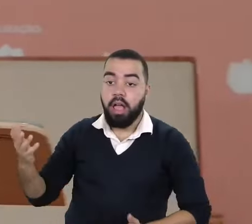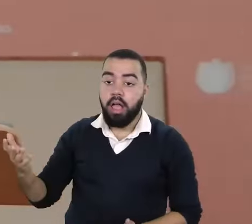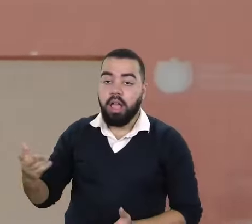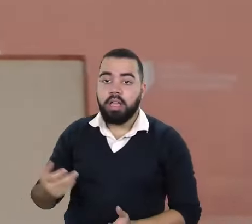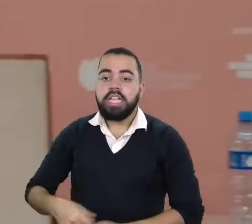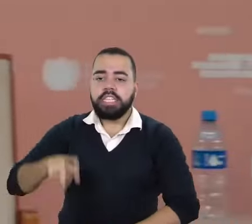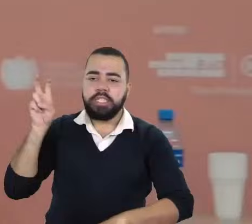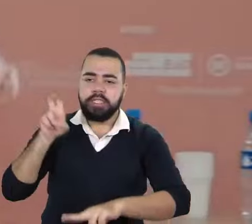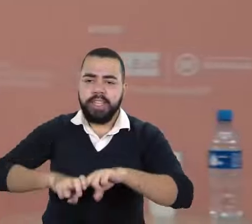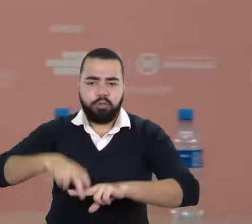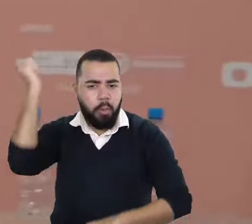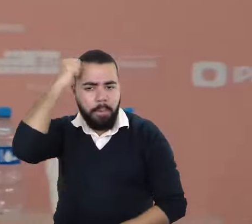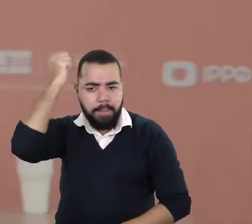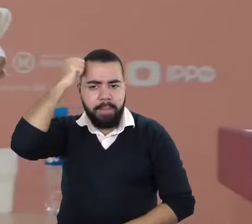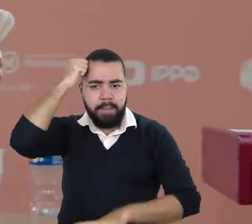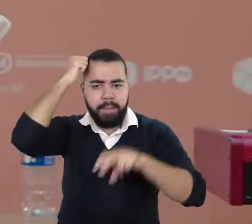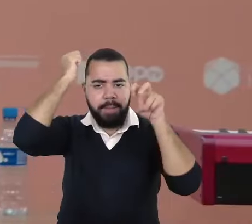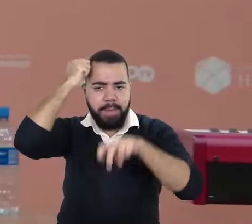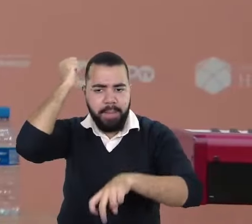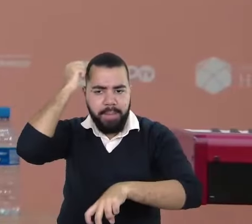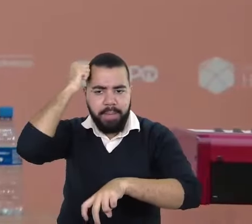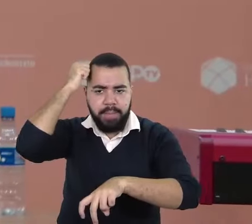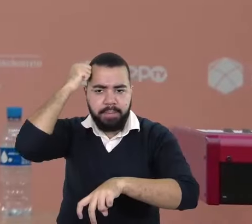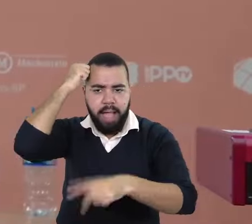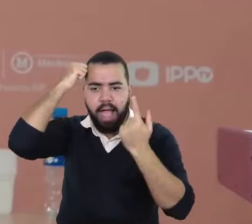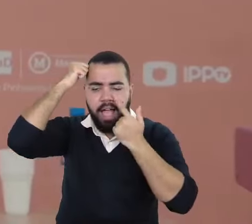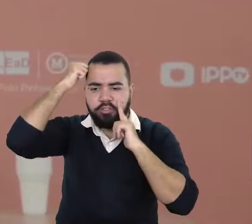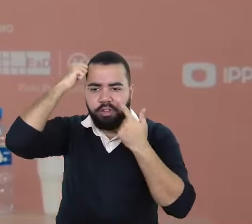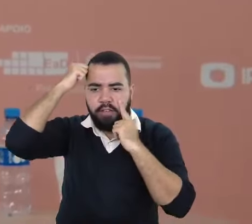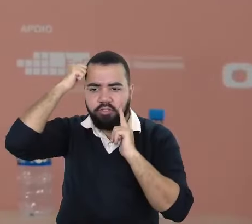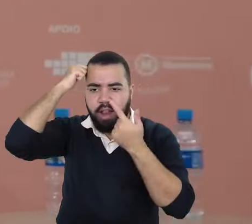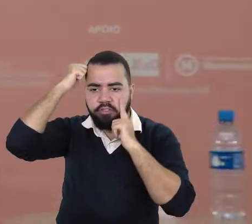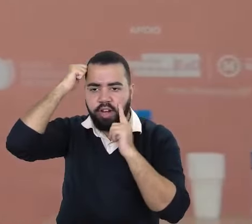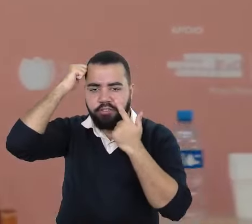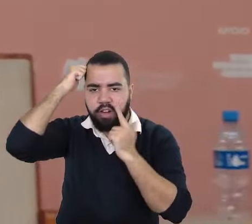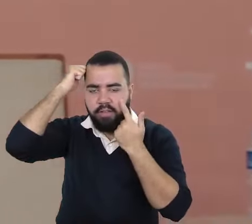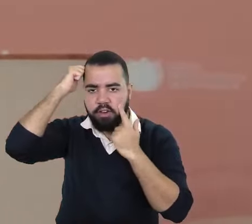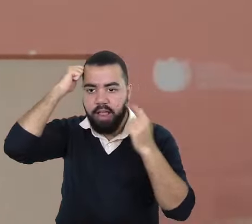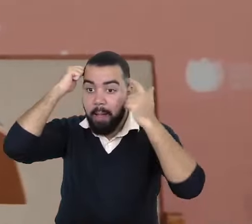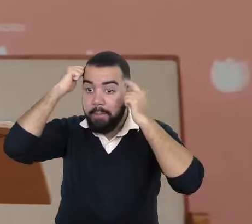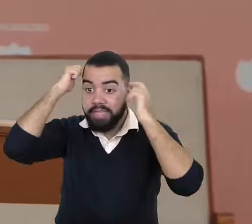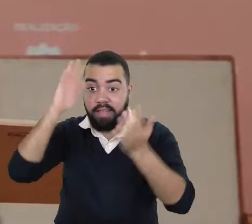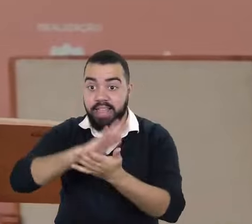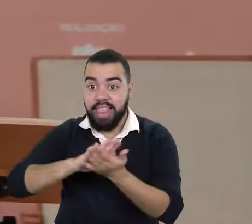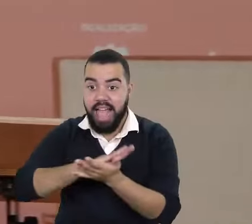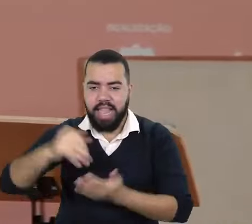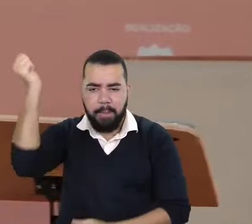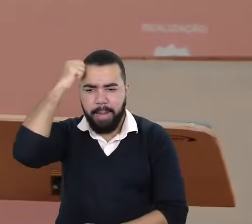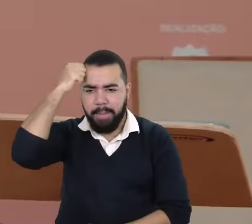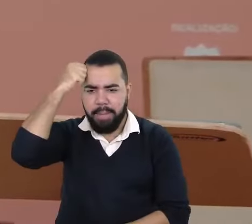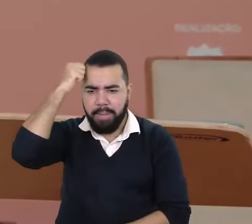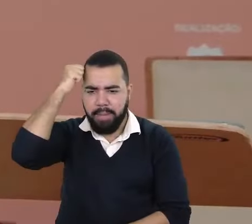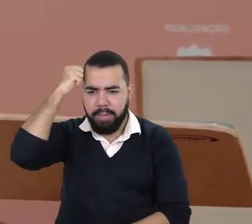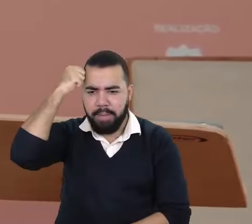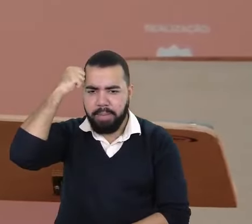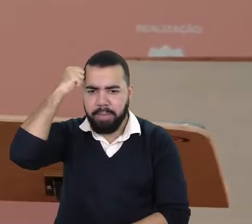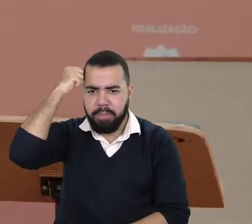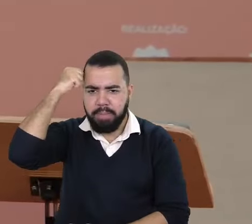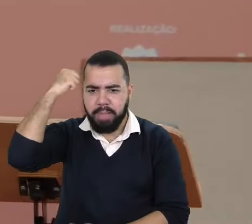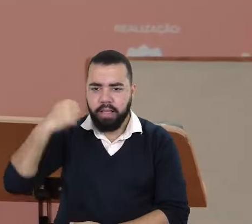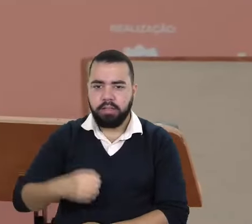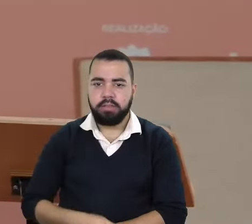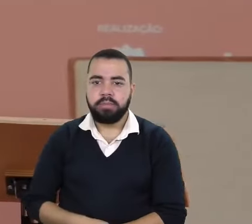Sentei na minha cama, não conseguia parar de chorar, não conseguia, não via nenhum tipo de pensamento na minha cabeça, não conseguia formar um pensamento. Então, eu